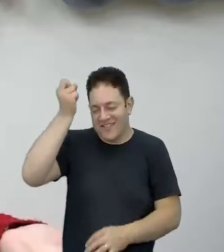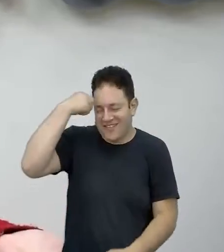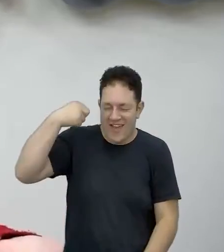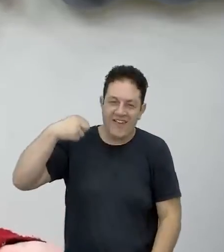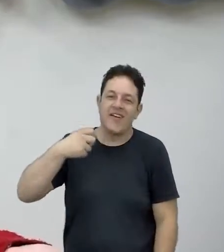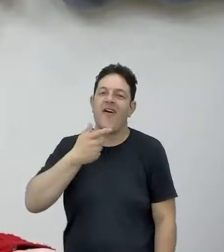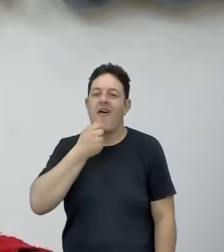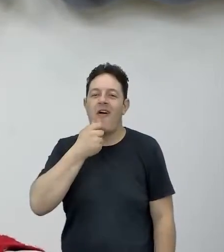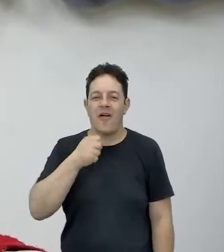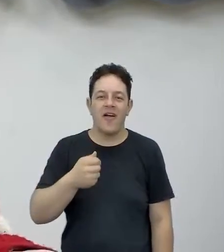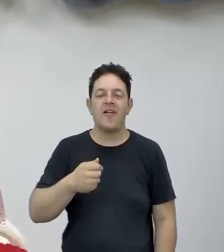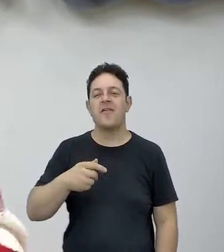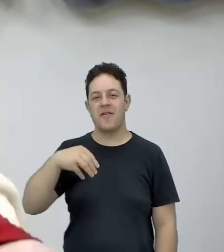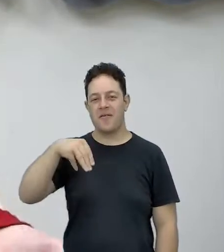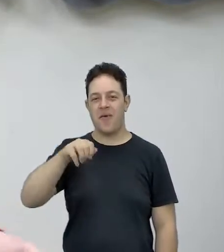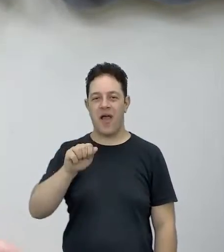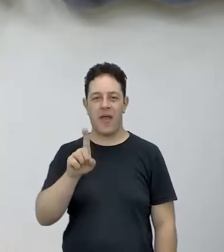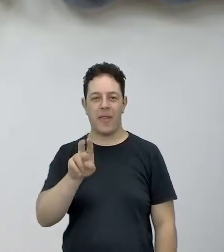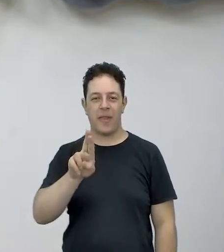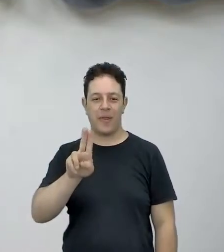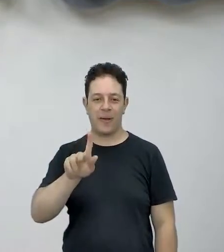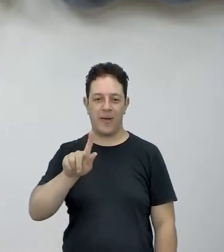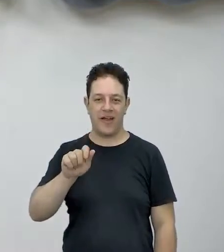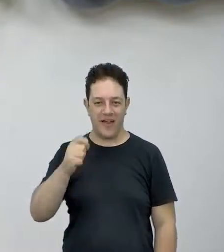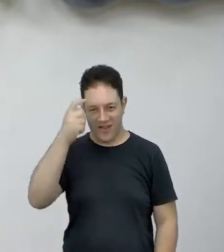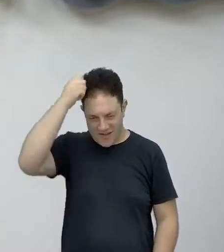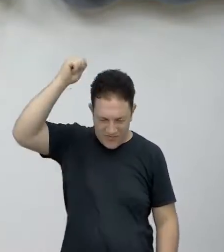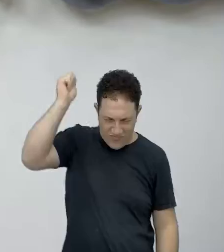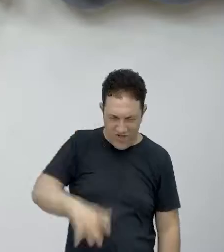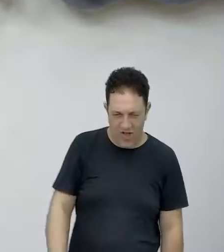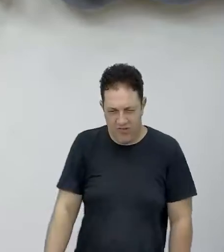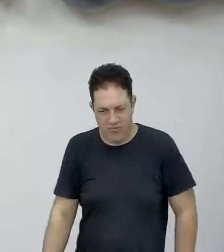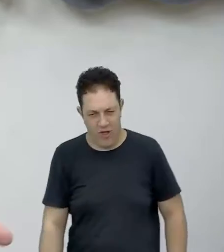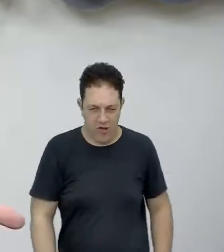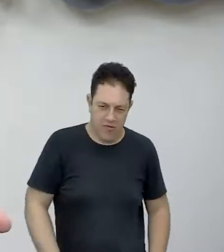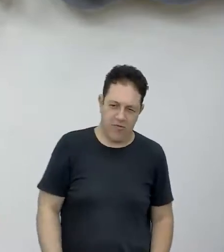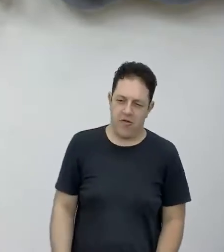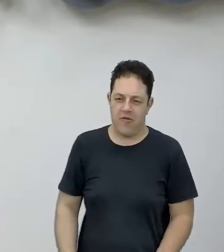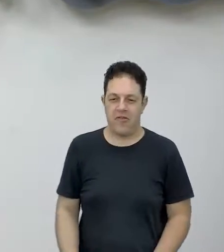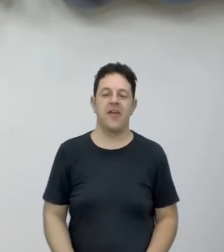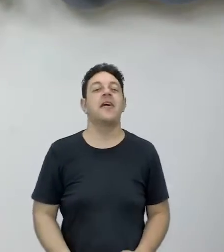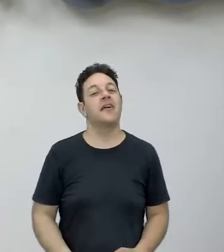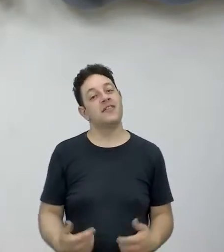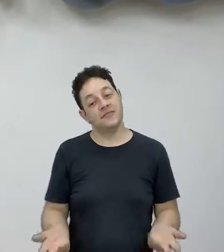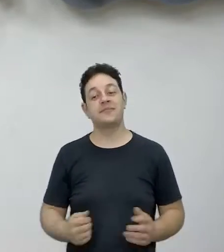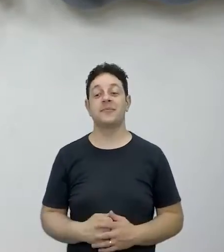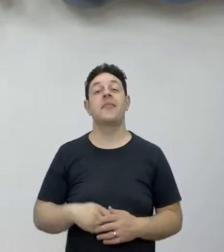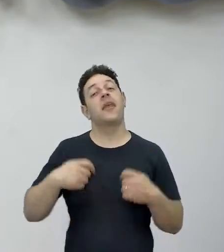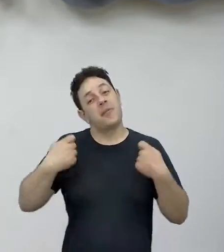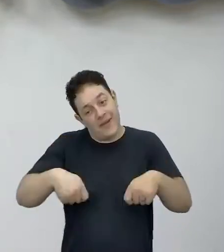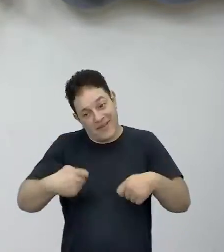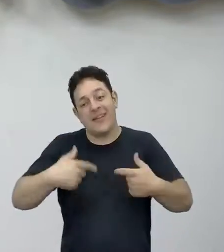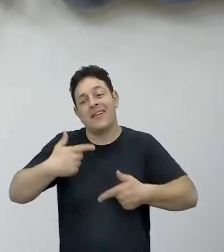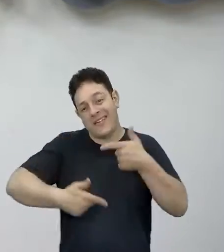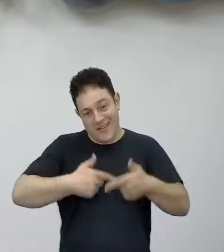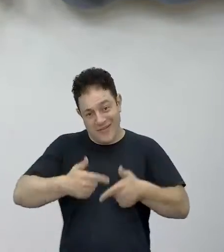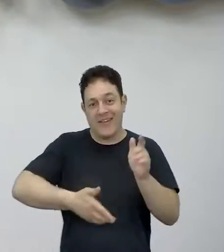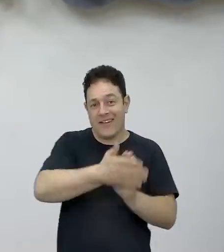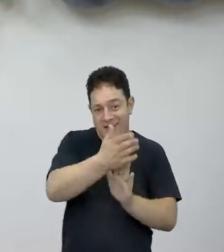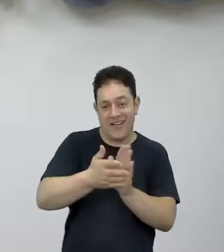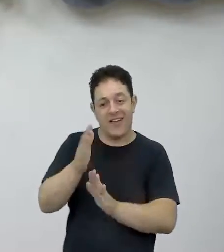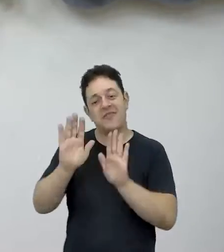Começou bem, não existe trabalho senhor Madruga. Ruim é ter que trabalhar, mas brincadeiras à